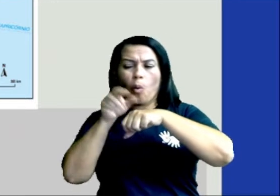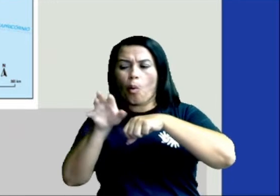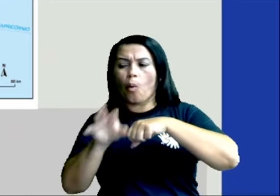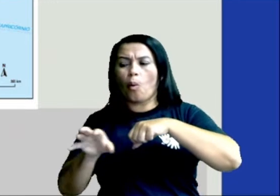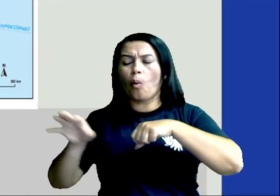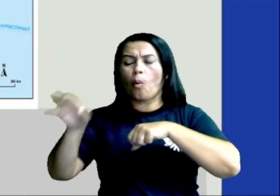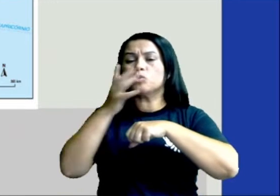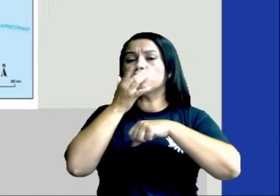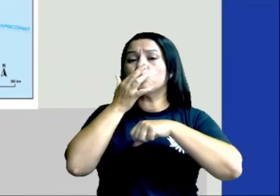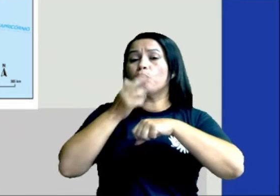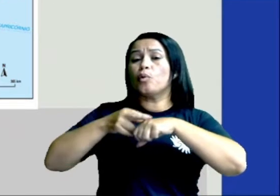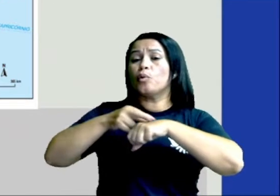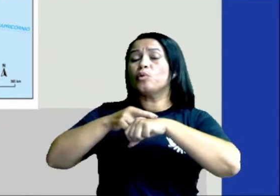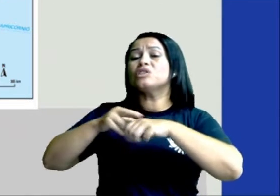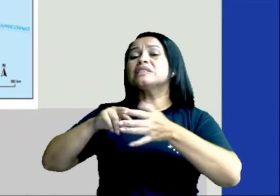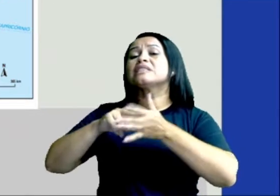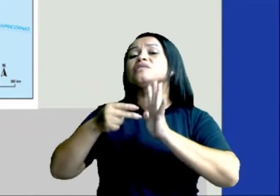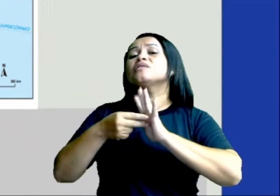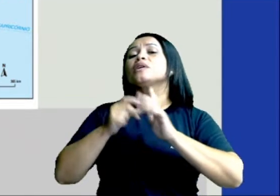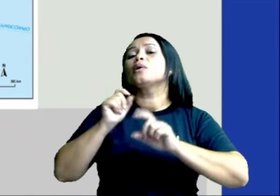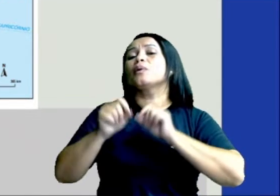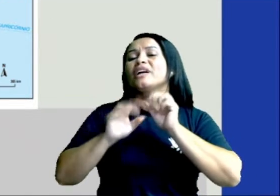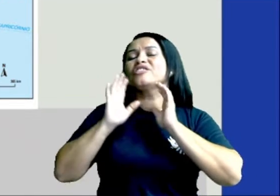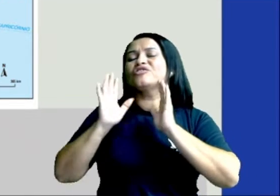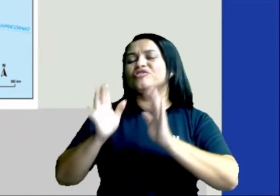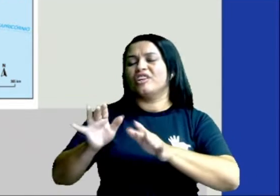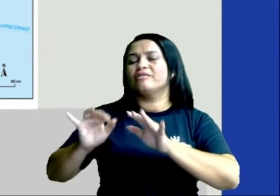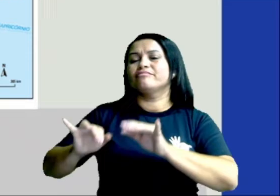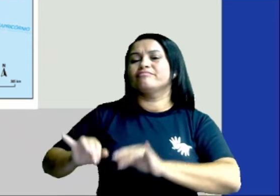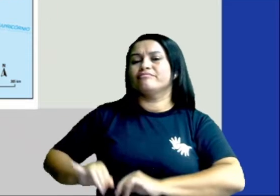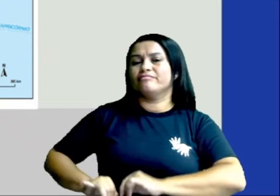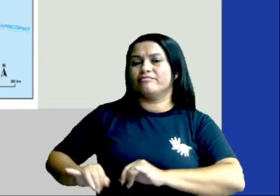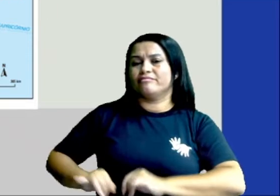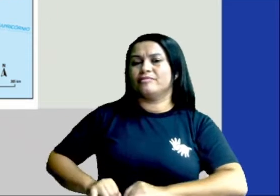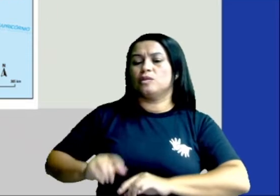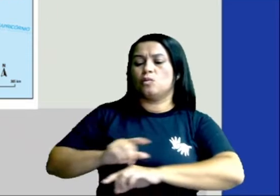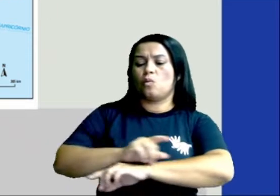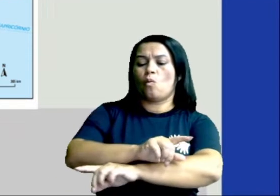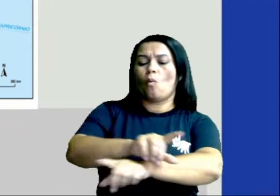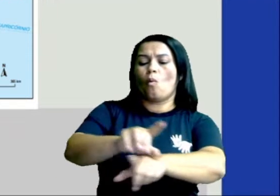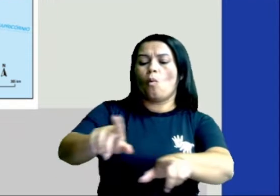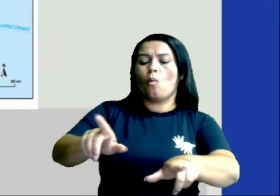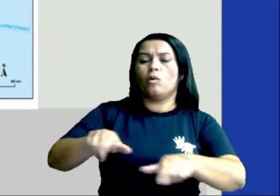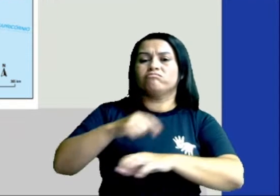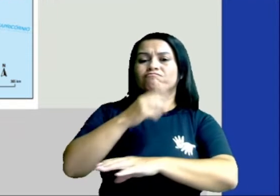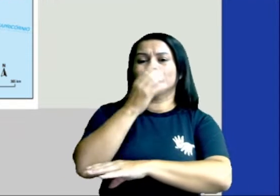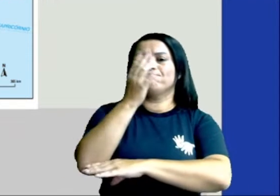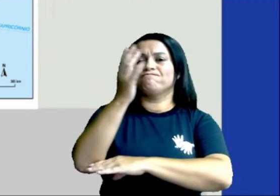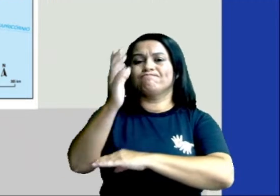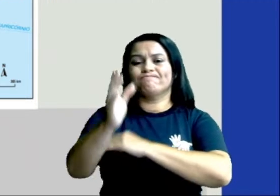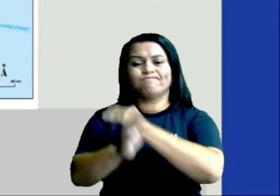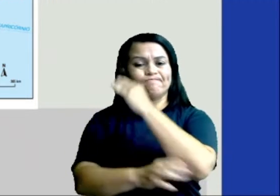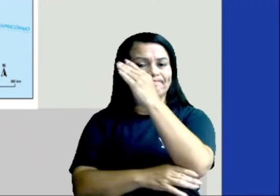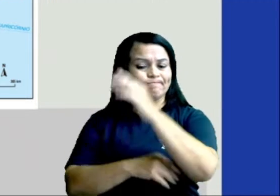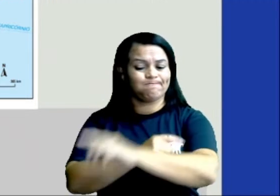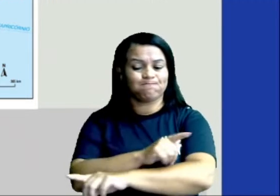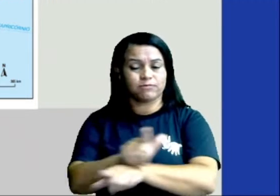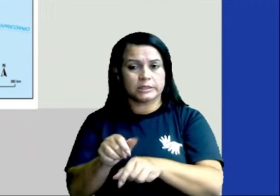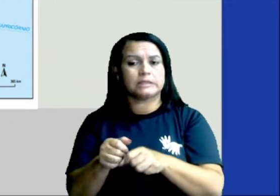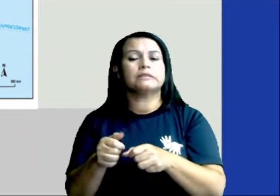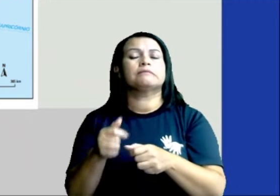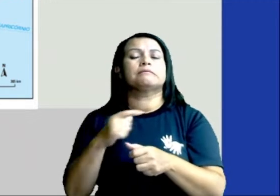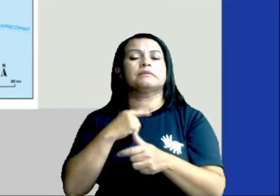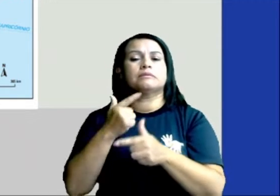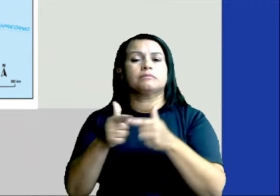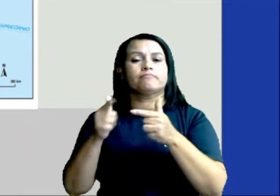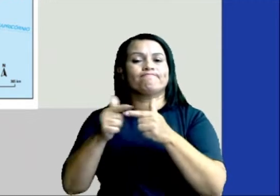todas que estão com a cor mais arroxeada são áreas que já sofreram impacto do desmatamento, e esse desmatamento, né, ele vai com certeza ser